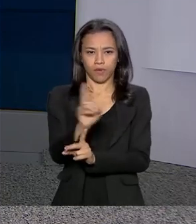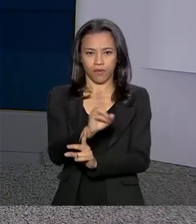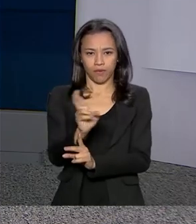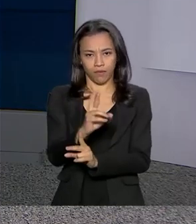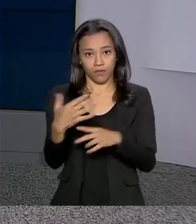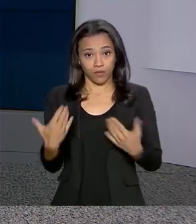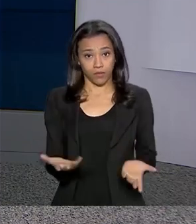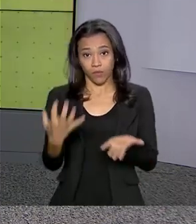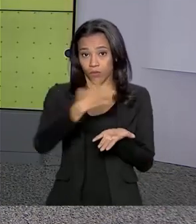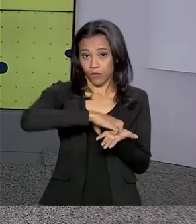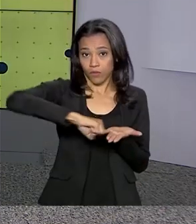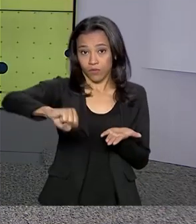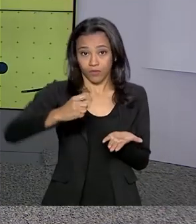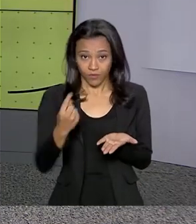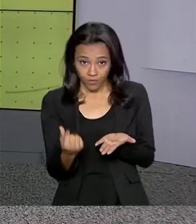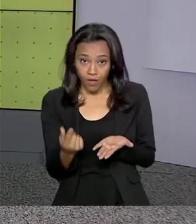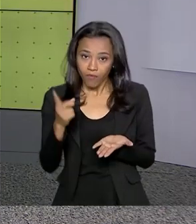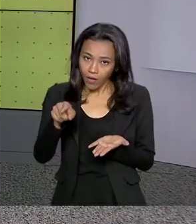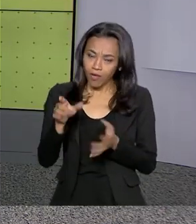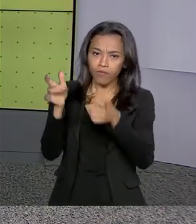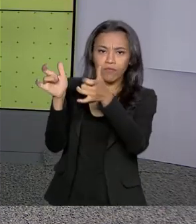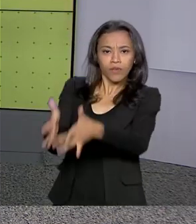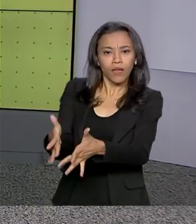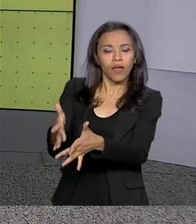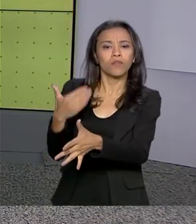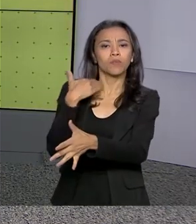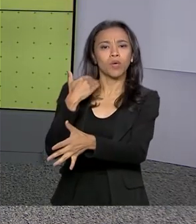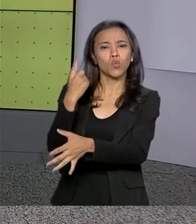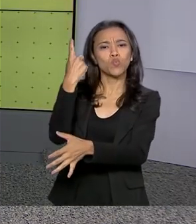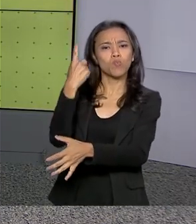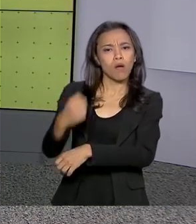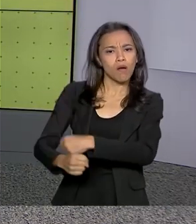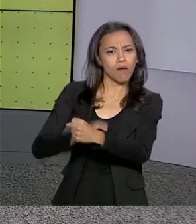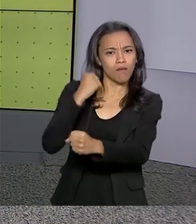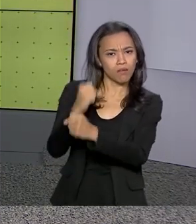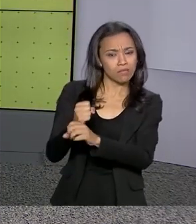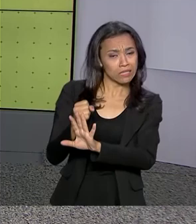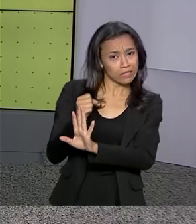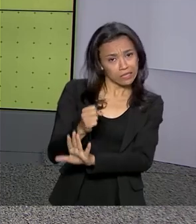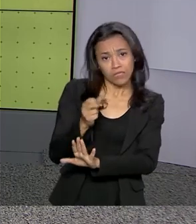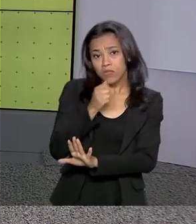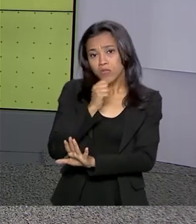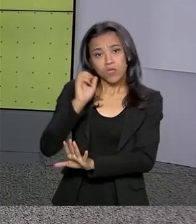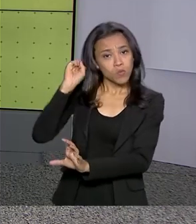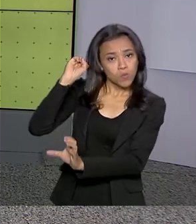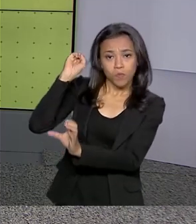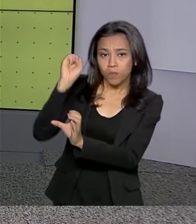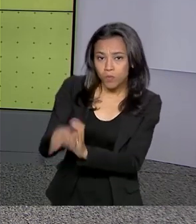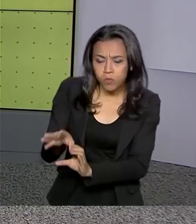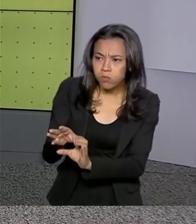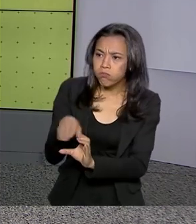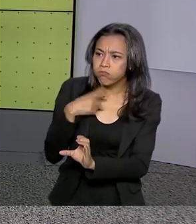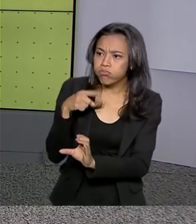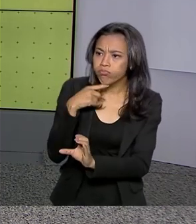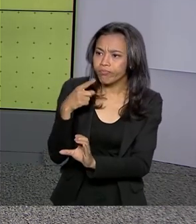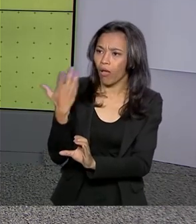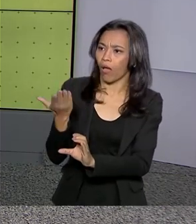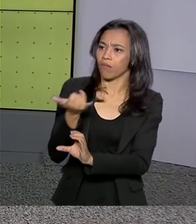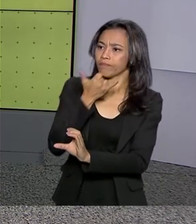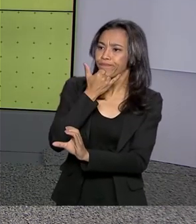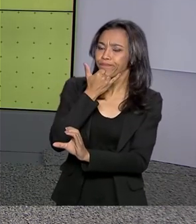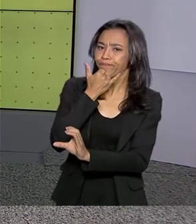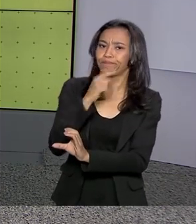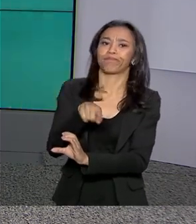A restituição ficará disponível no banco durante um ano. Caso o valor não seja acreditado, o contribuinte pode ir pessoalmente a